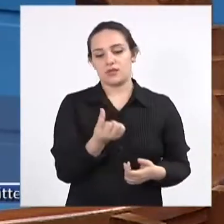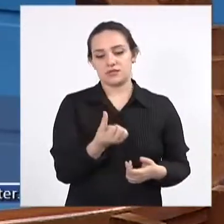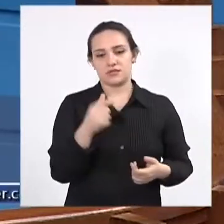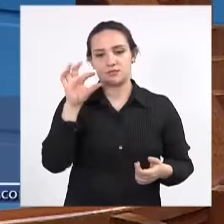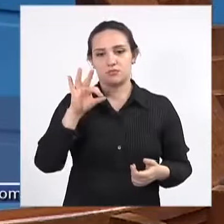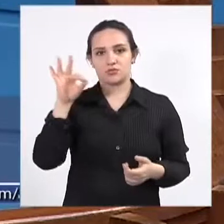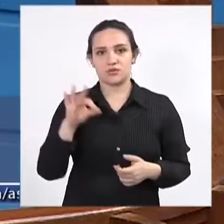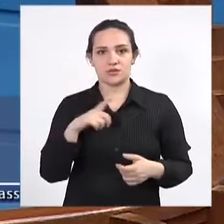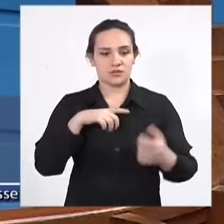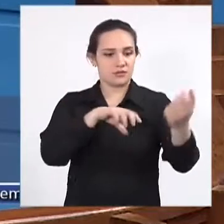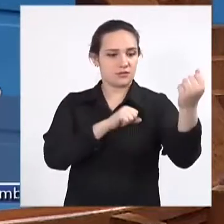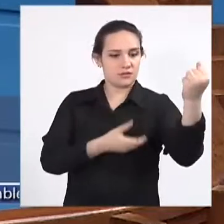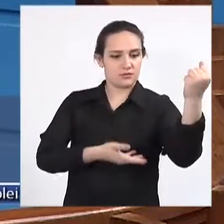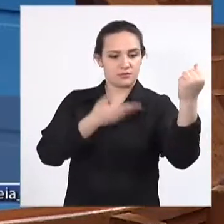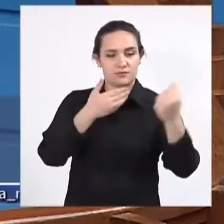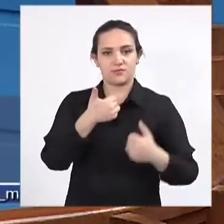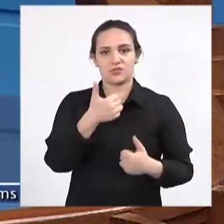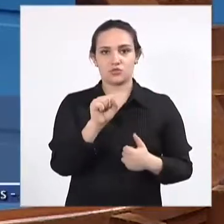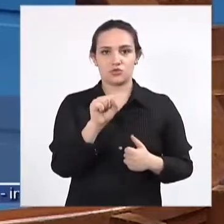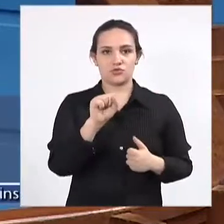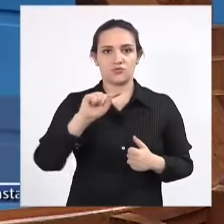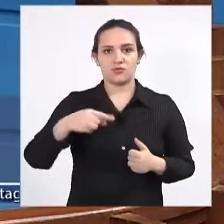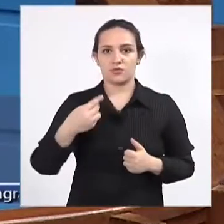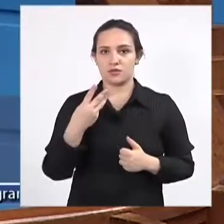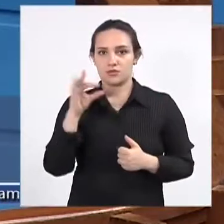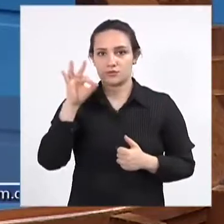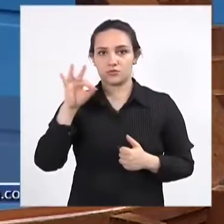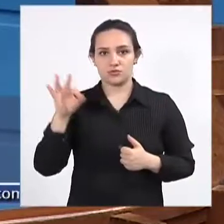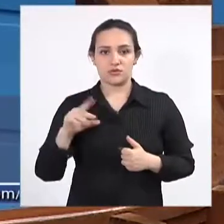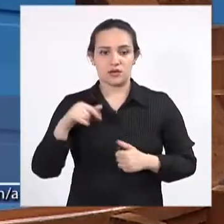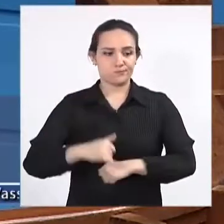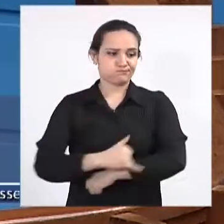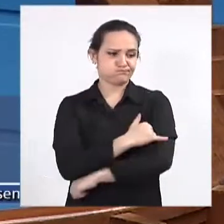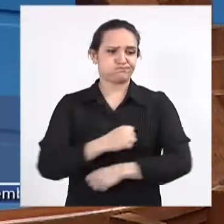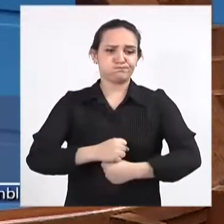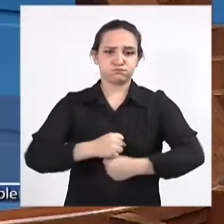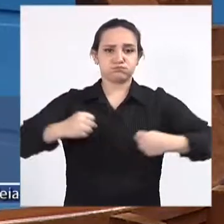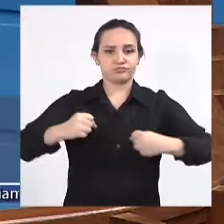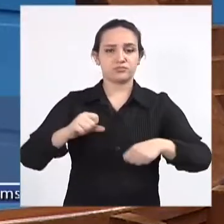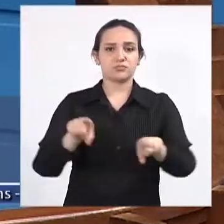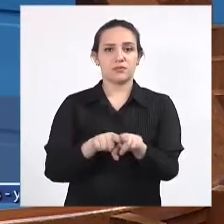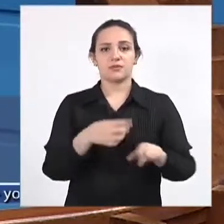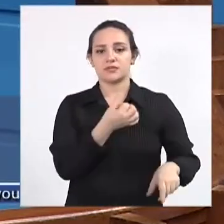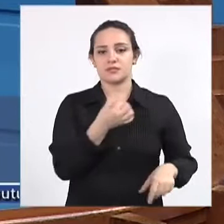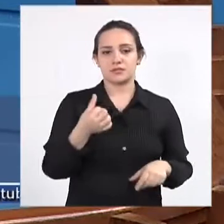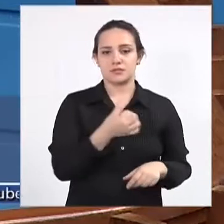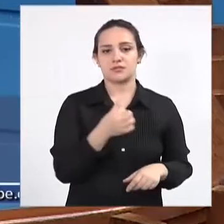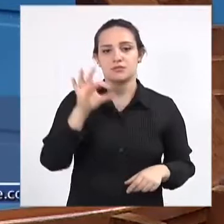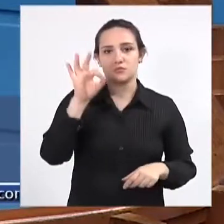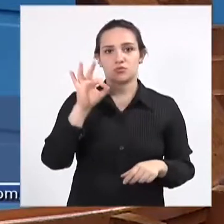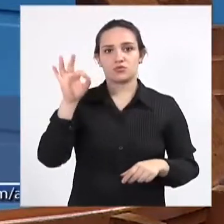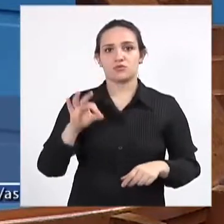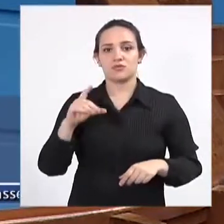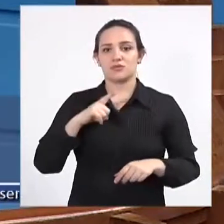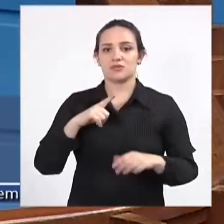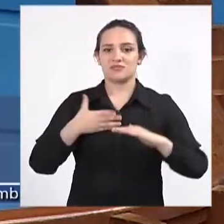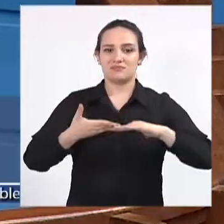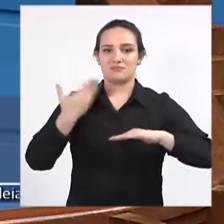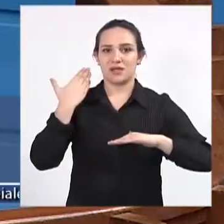56,7% têm hipertensão, 18,3% são obesos e 66,8% têm excesso de